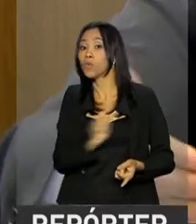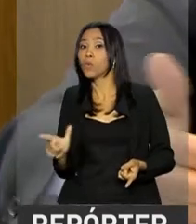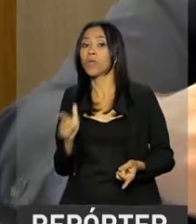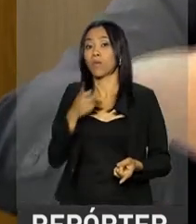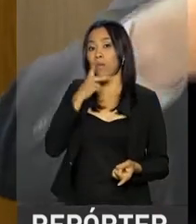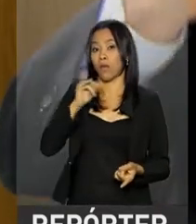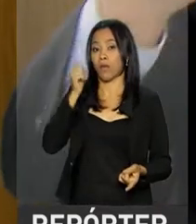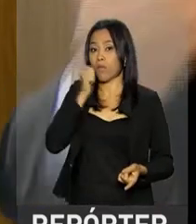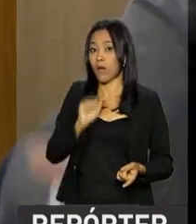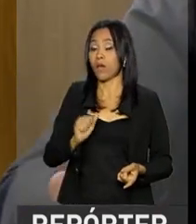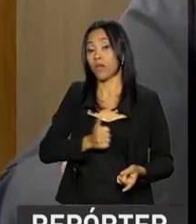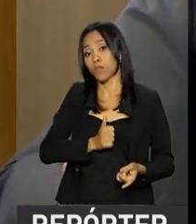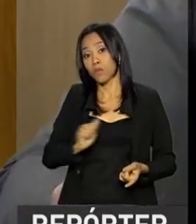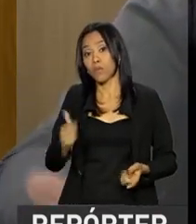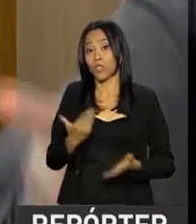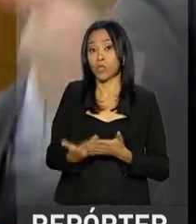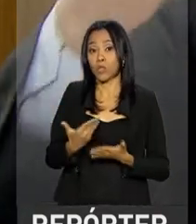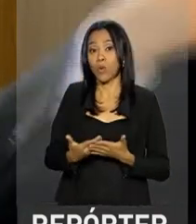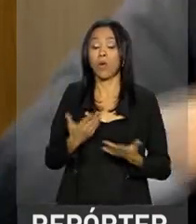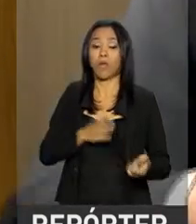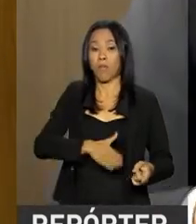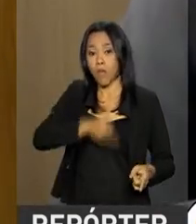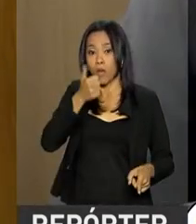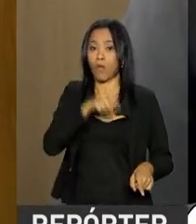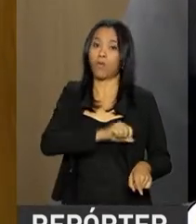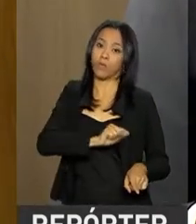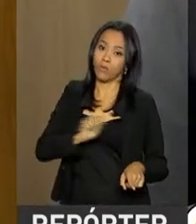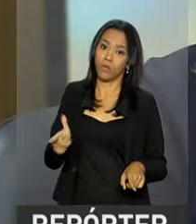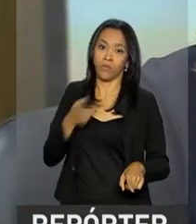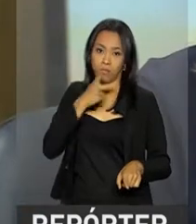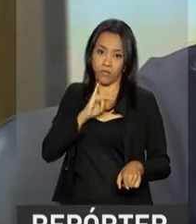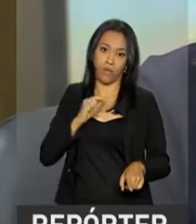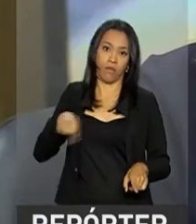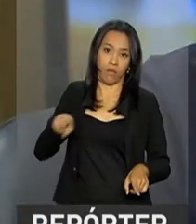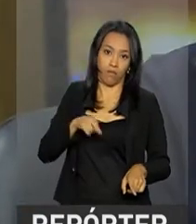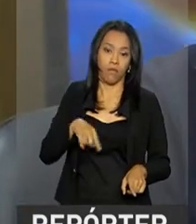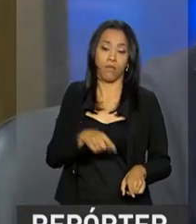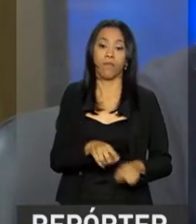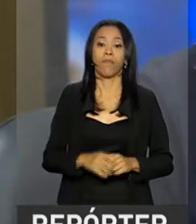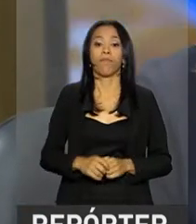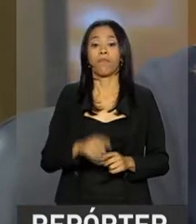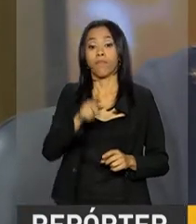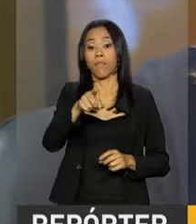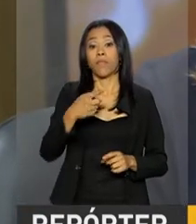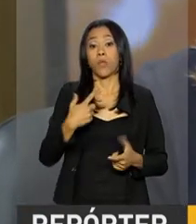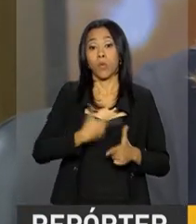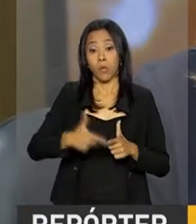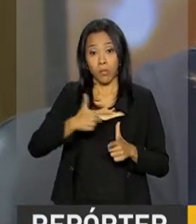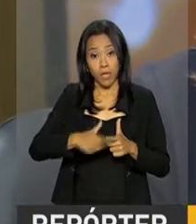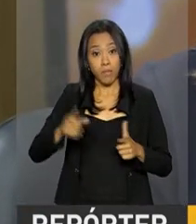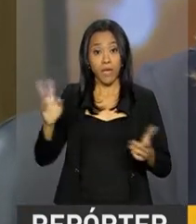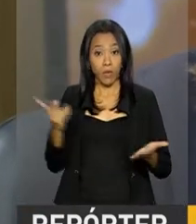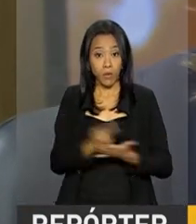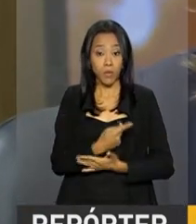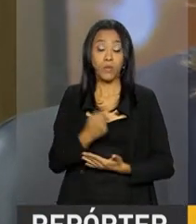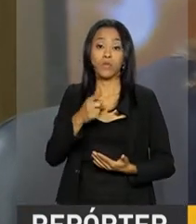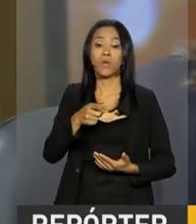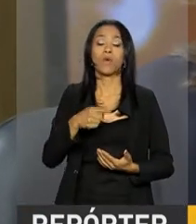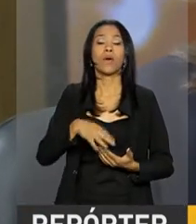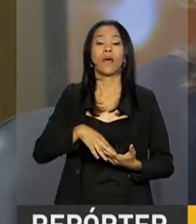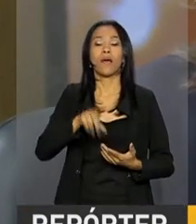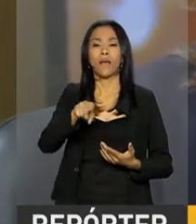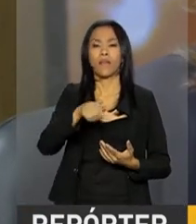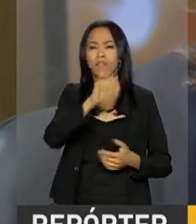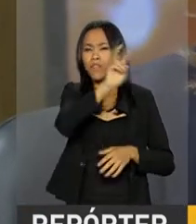mais escolaridade uma renda melhor que os seus pais vai ajudar a família a sair da pobreza a crise que levou refugiados venezuelanos a roraima também foi